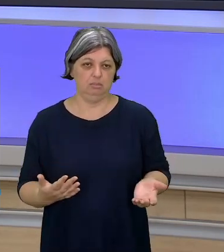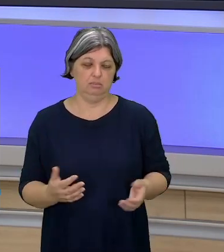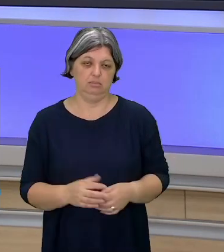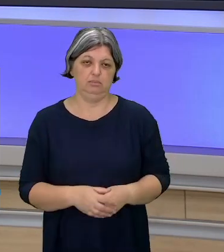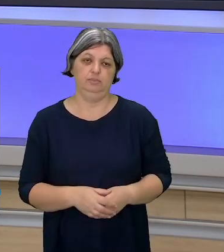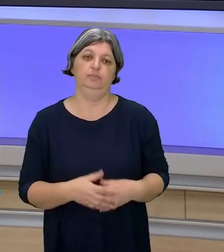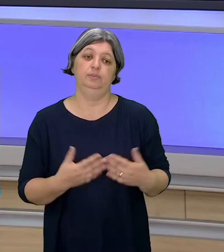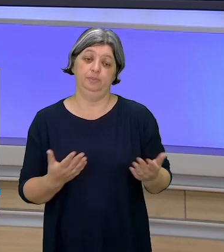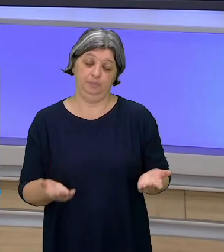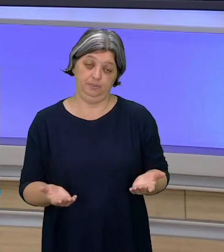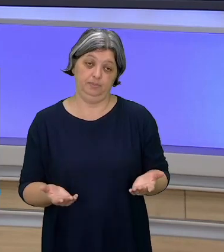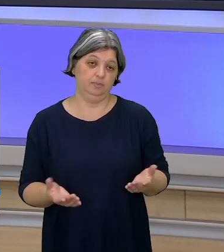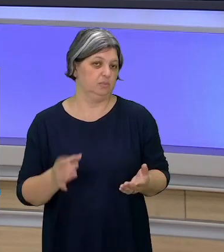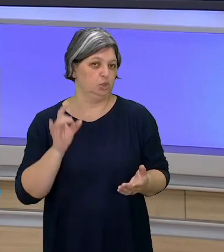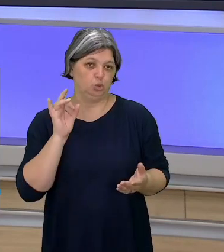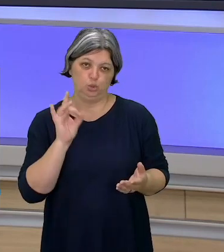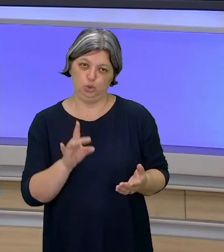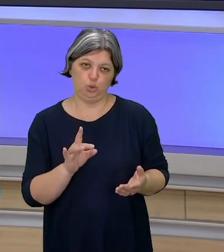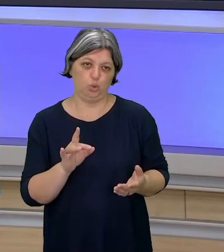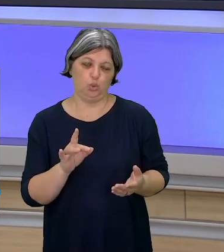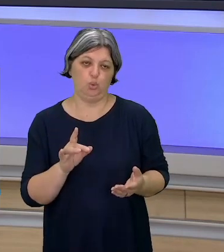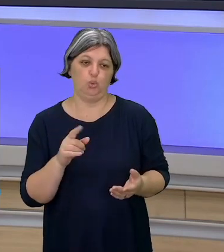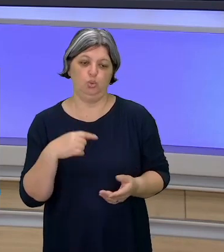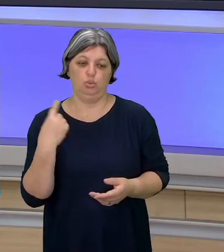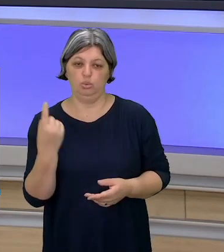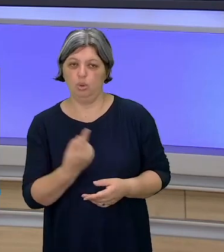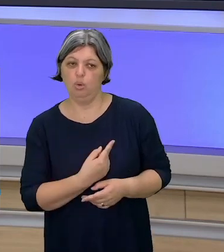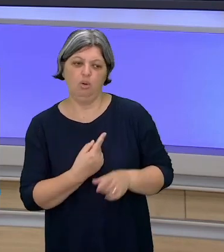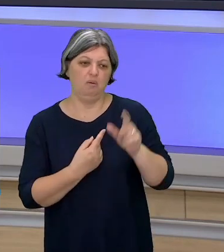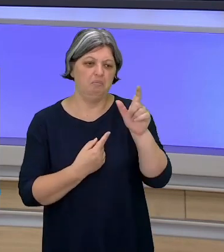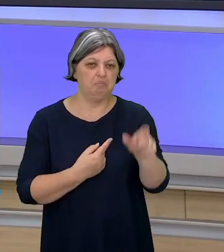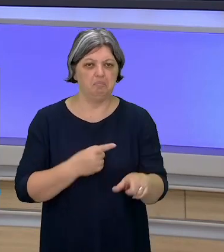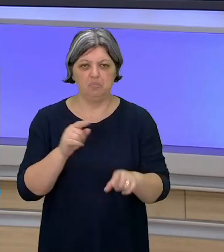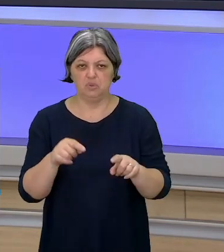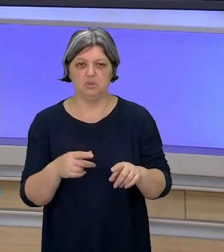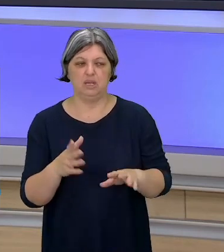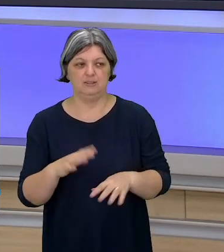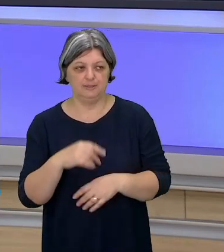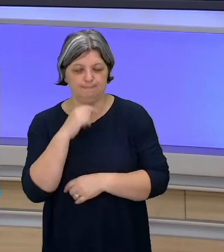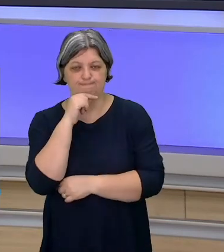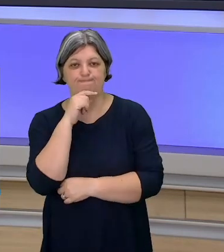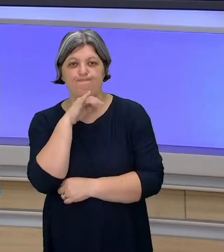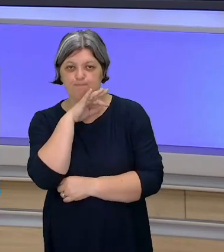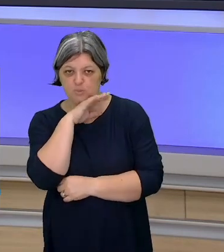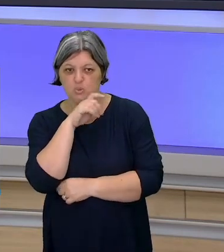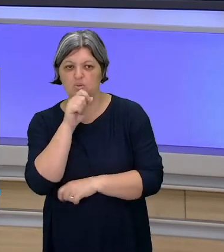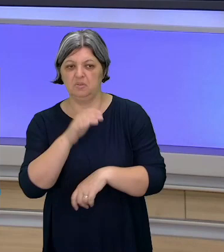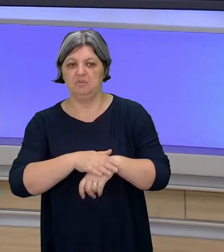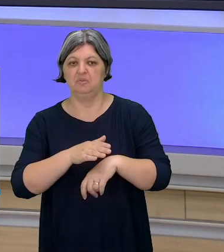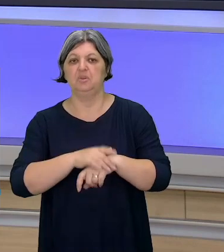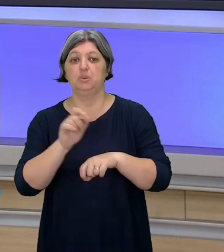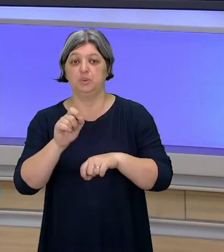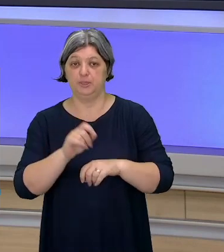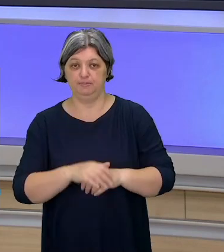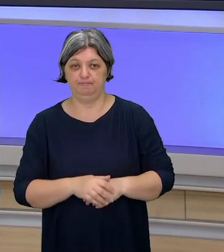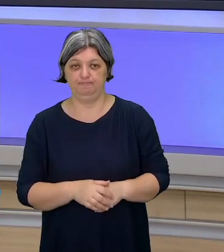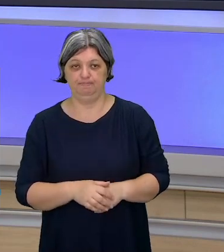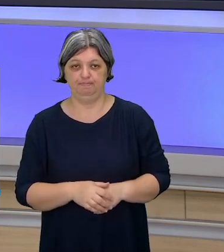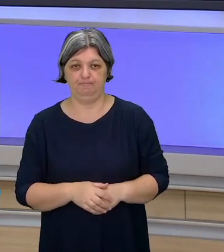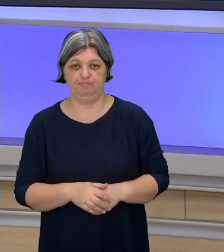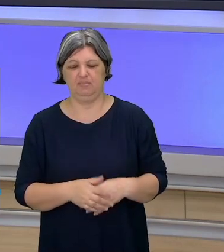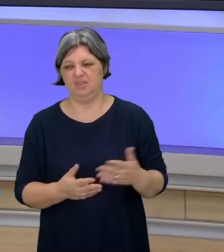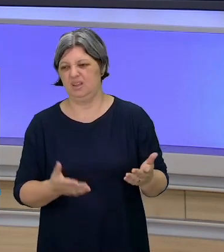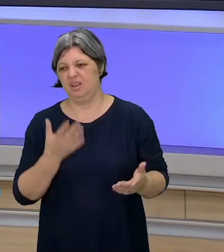você, vamos dizer, não só você, mas de todos nós, a gente olhar e falar, mano, deu ruim, vamos ver o que a gente faz, a gente vai falar, mano, a galera